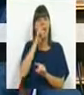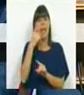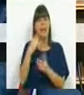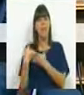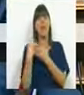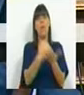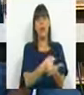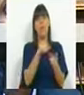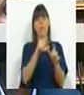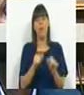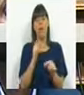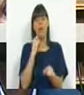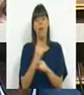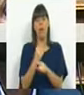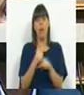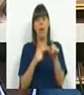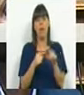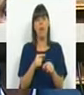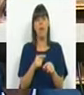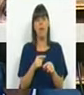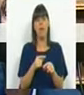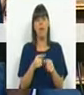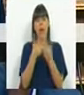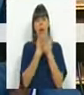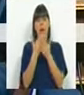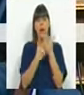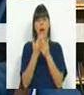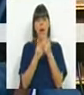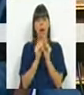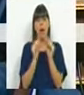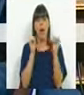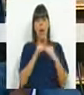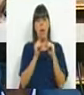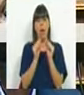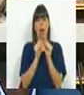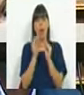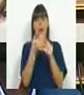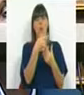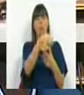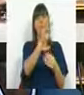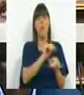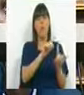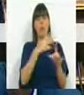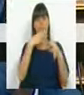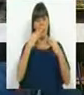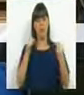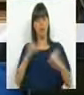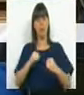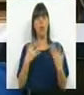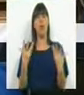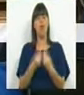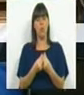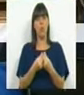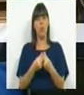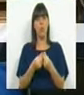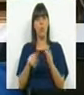de o apoiar são aqueles que andaram a negociar acordos bilaterais com o Partido Socialista e que afirmaram aqui conjuntamente